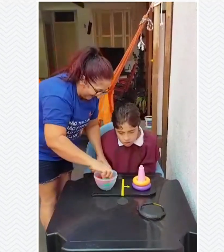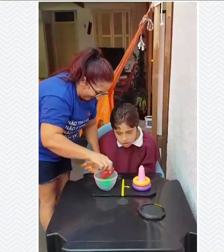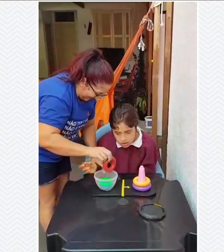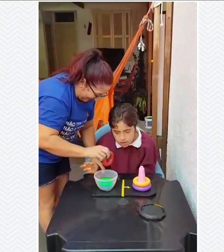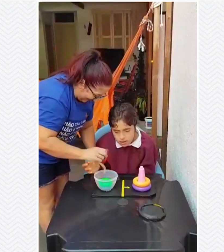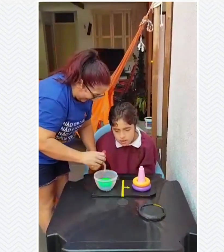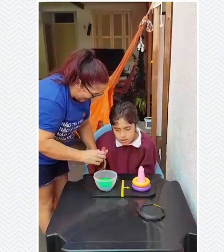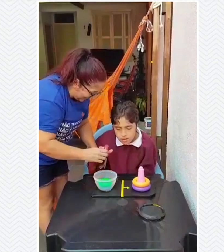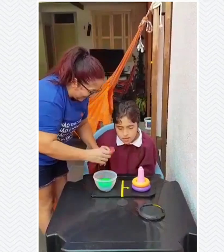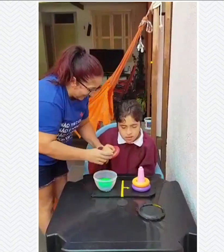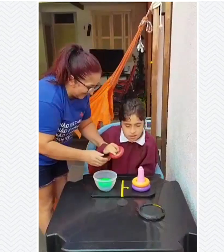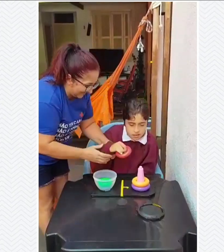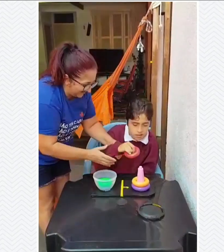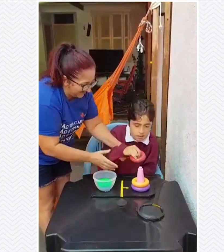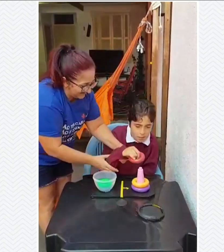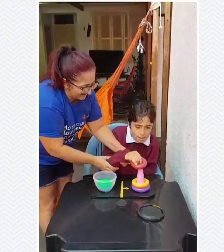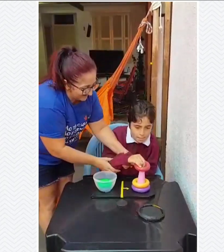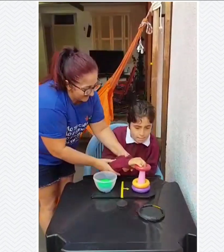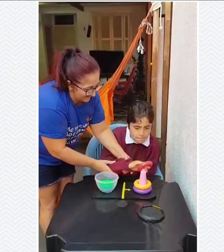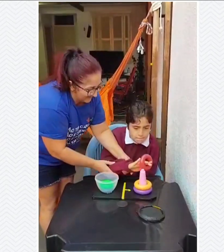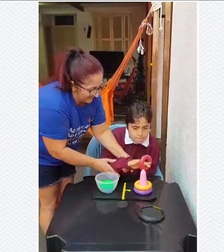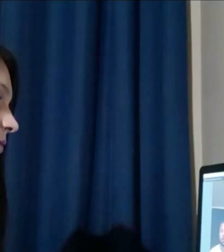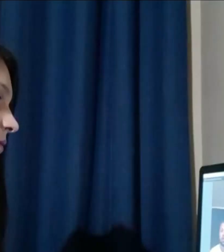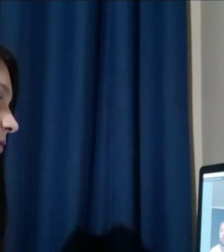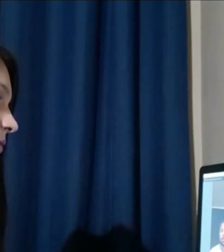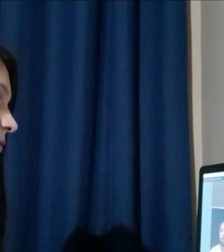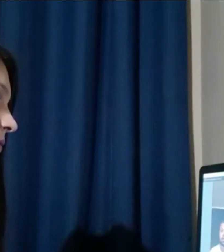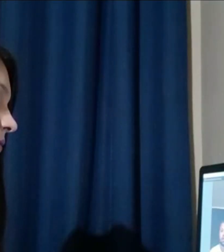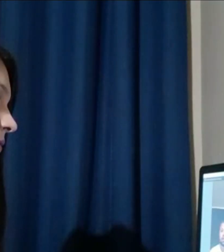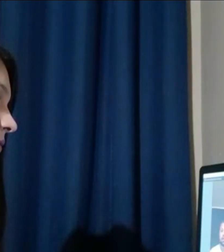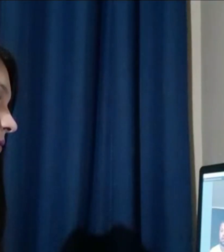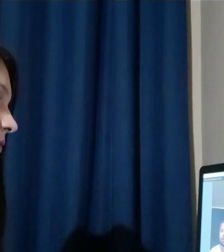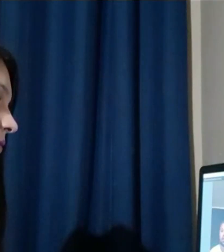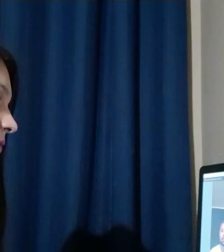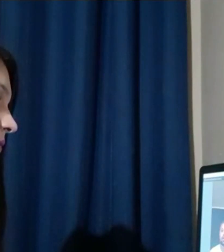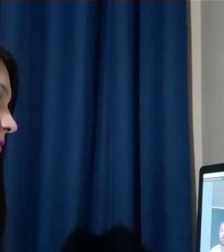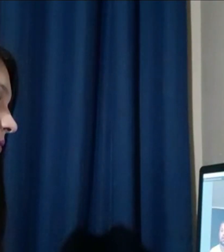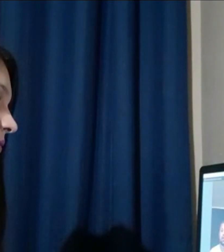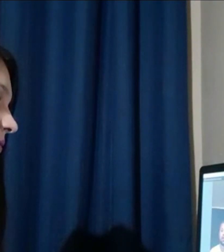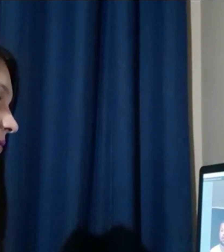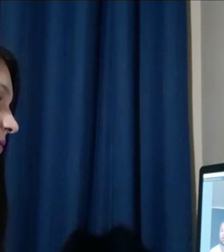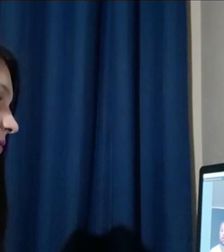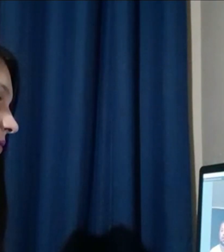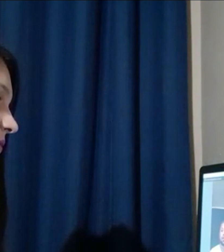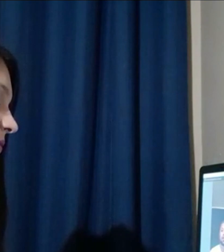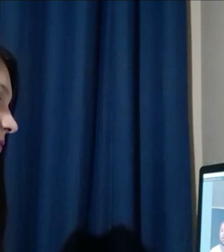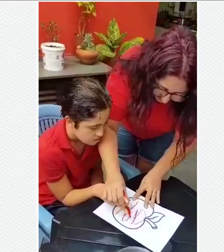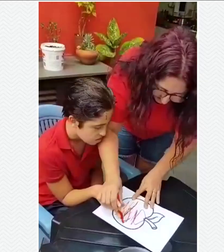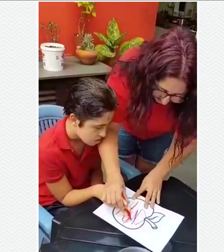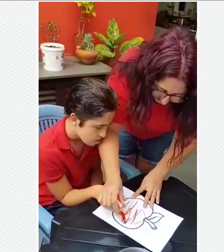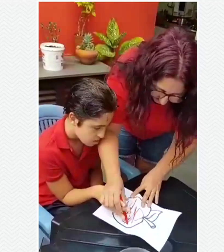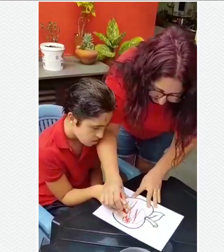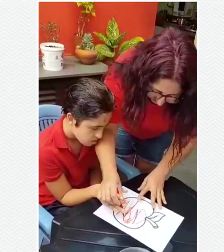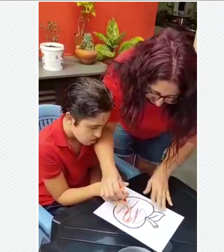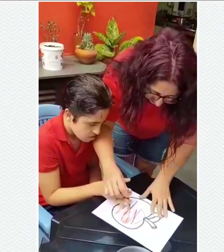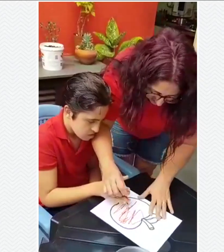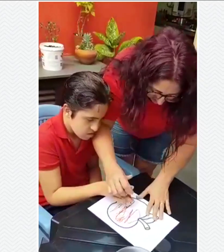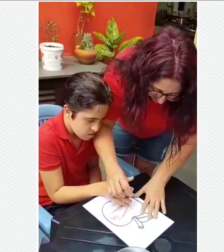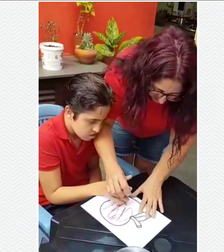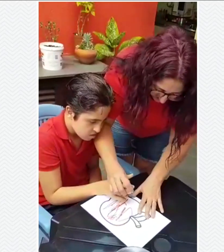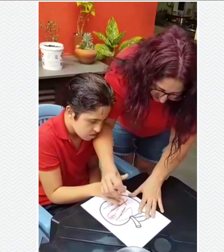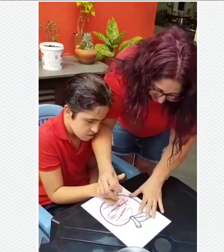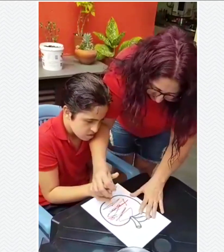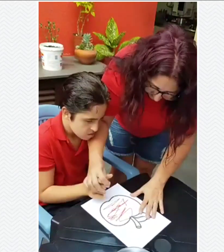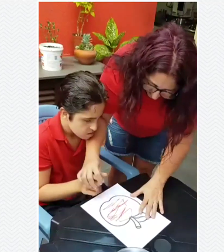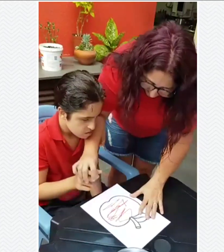e longe do contato com a escola, com todo mundo. Me veio um alento aí. Fiquei com medo de não dar